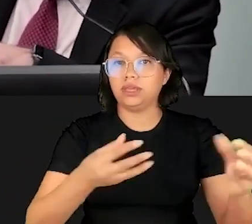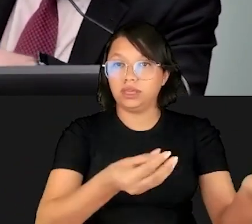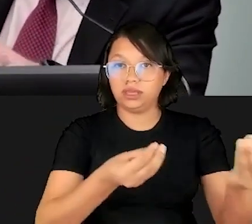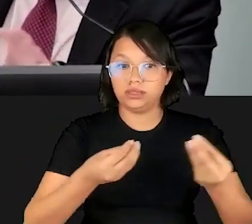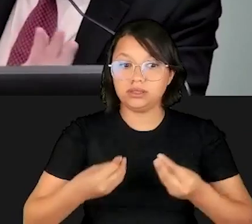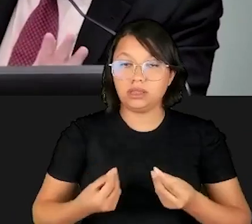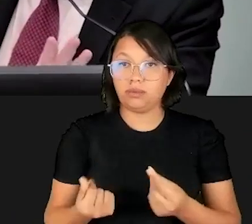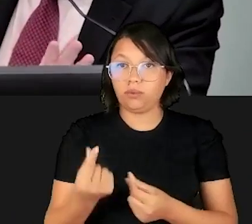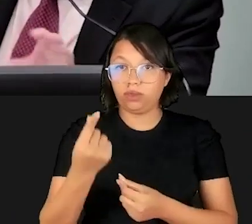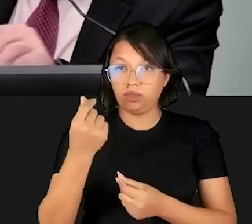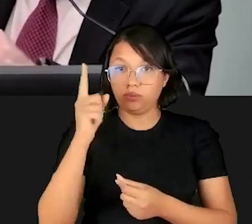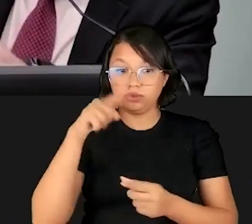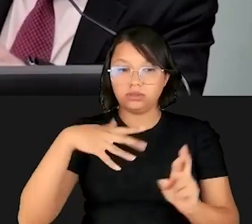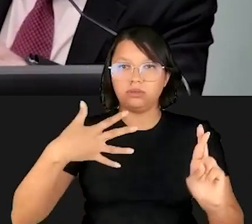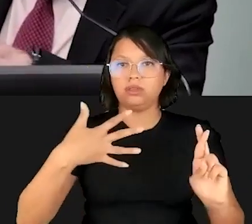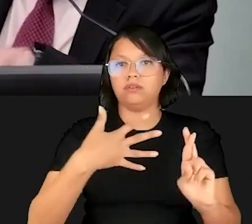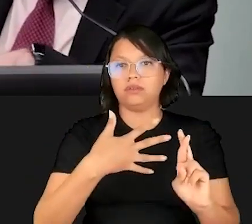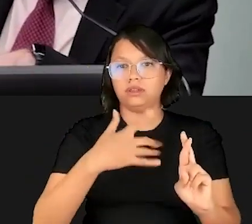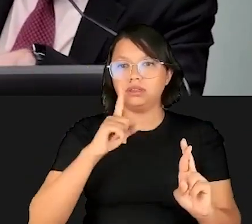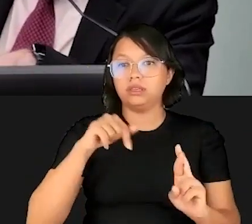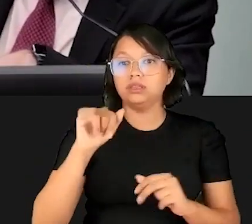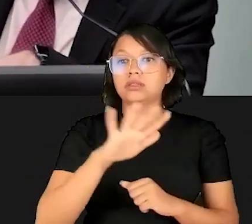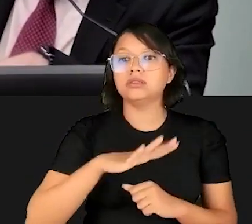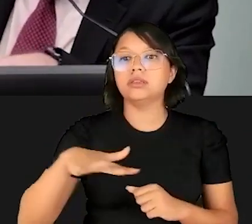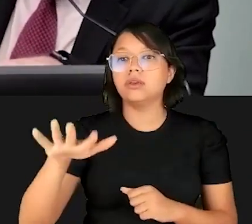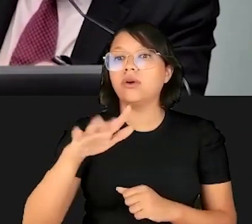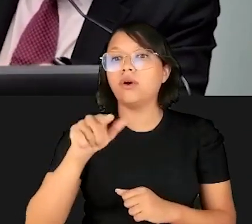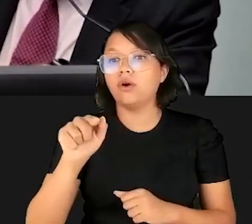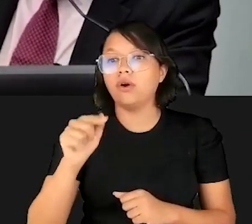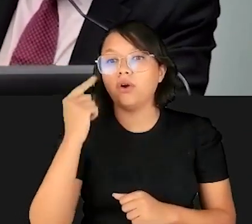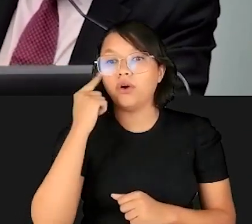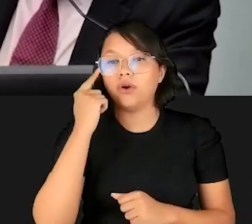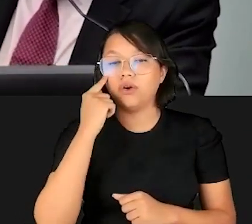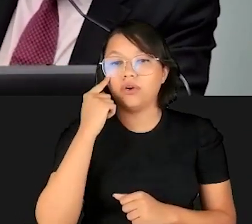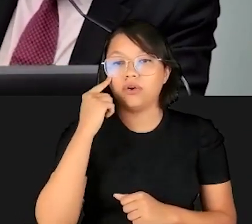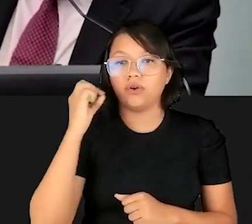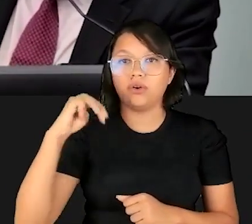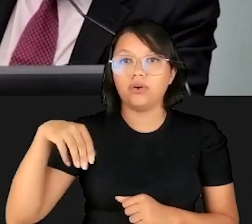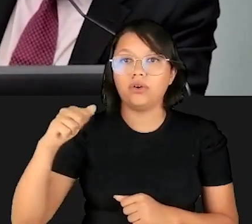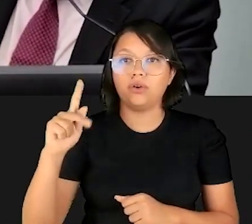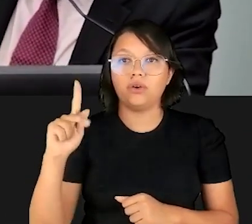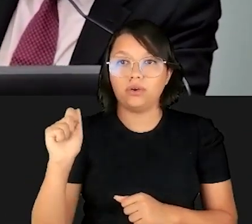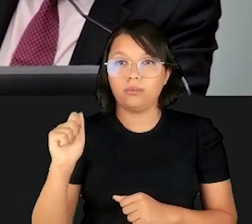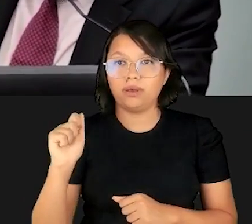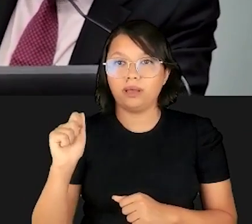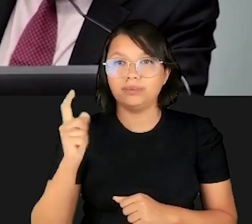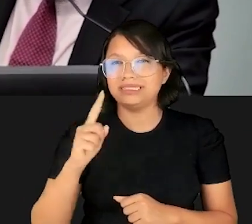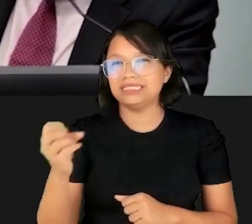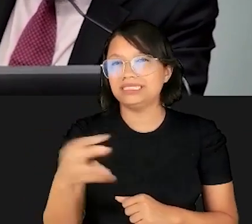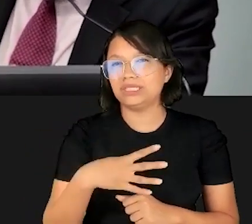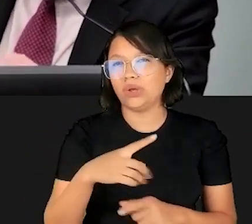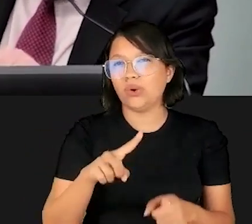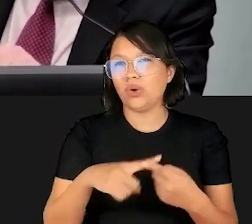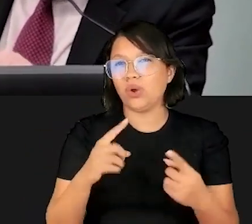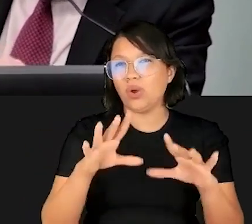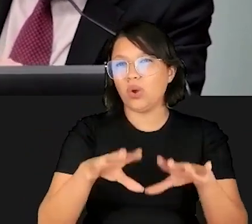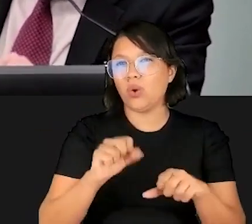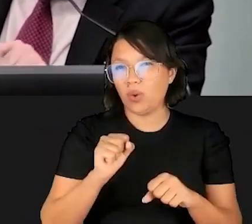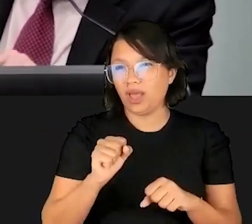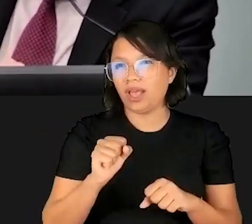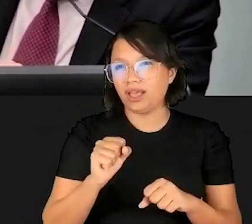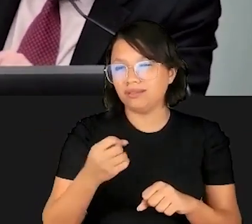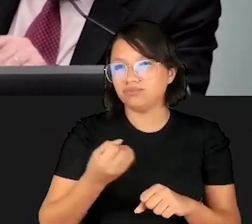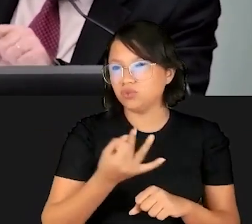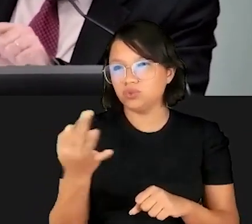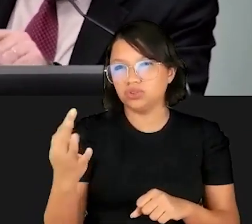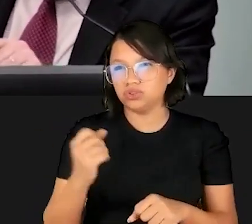referência. Esse é o mapa dos CACONs e UNACONs no Brasil. Eu peço desculpa, o mapa está um pouquinho desatualizado, mas eu peguei o número de 2023. Hoje